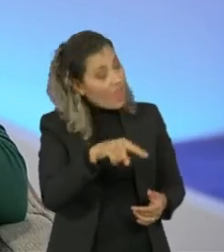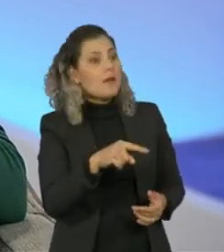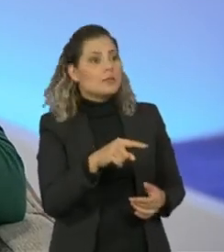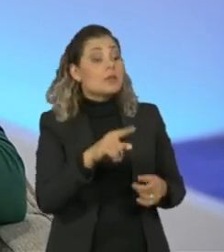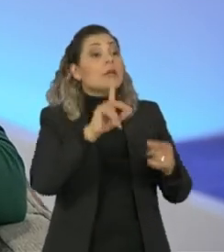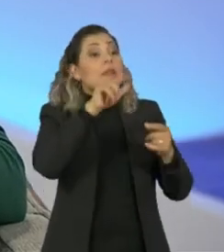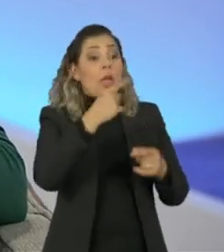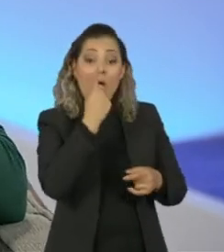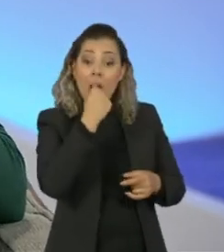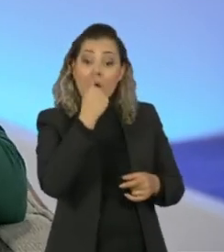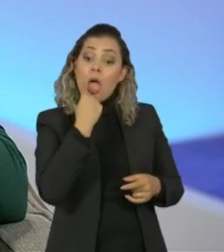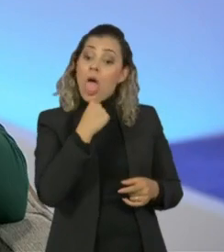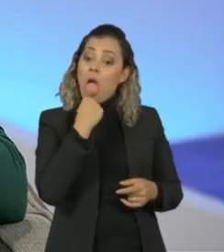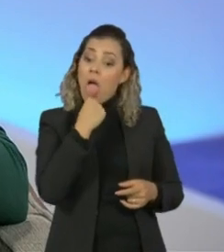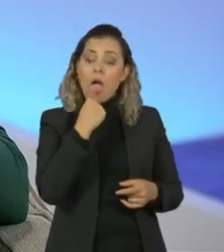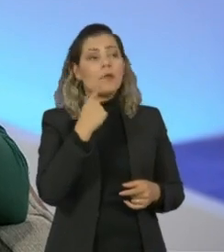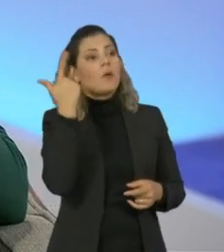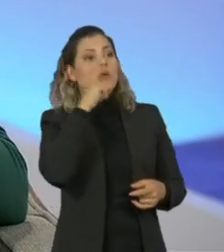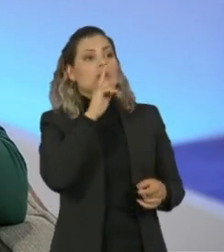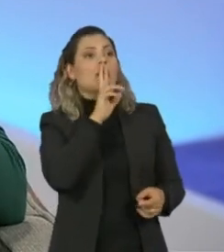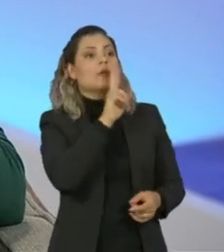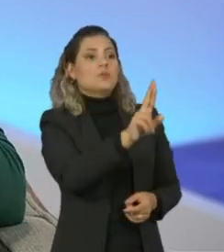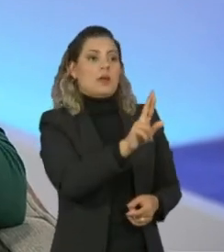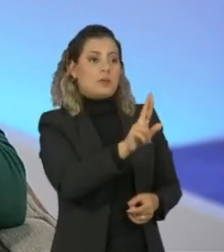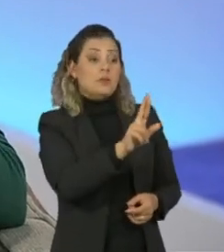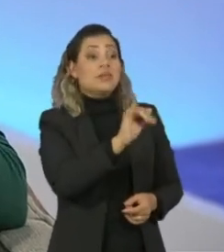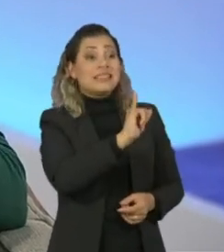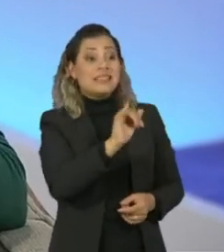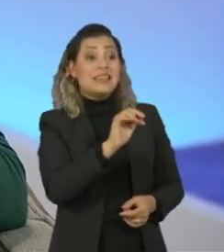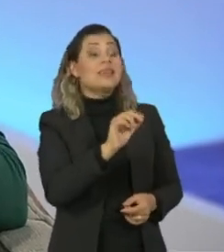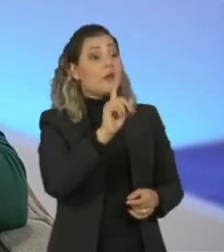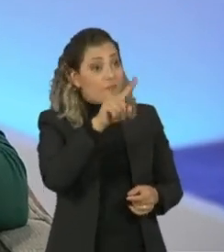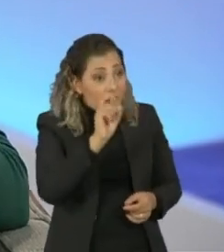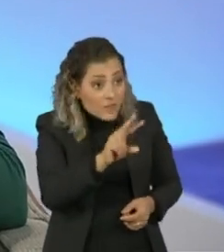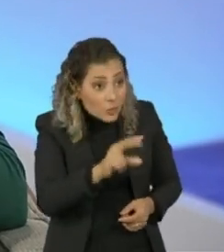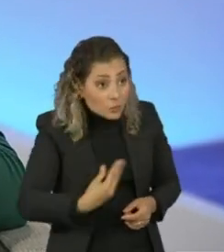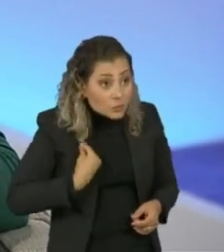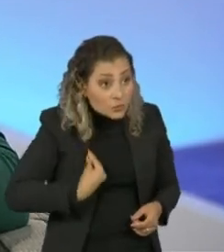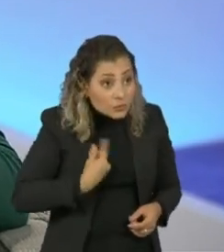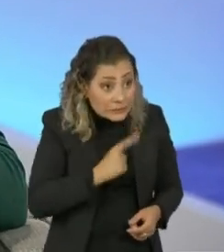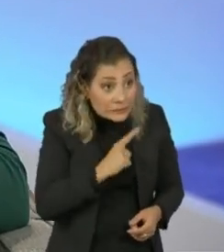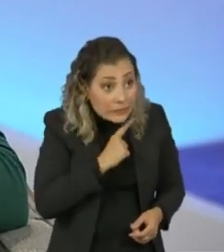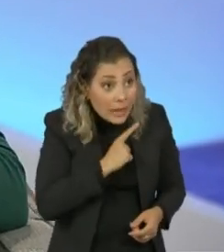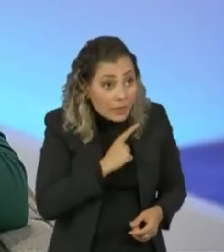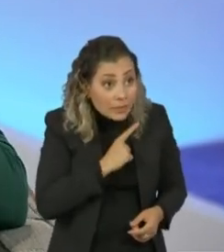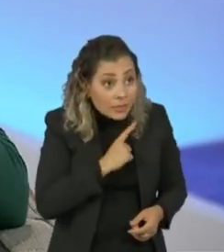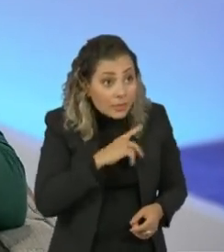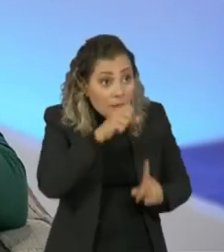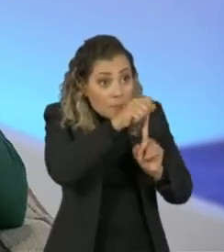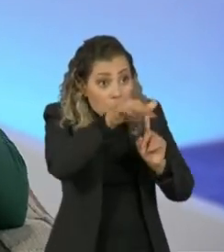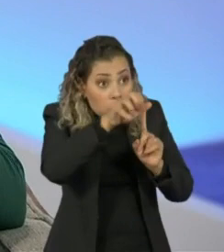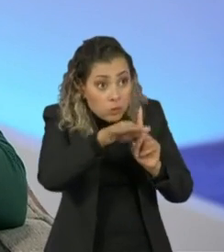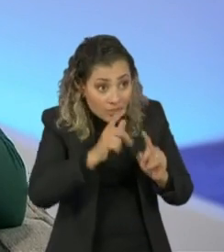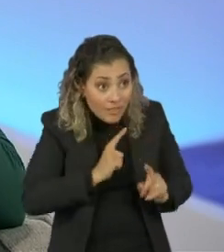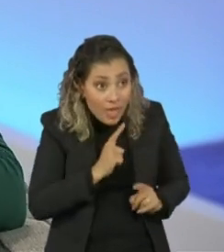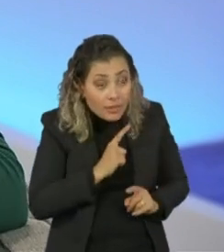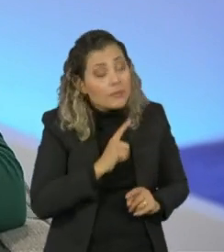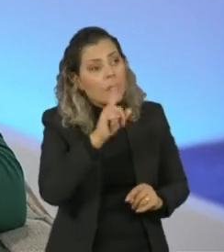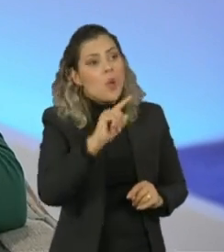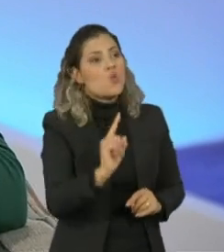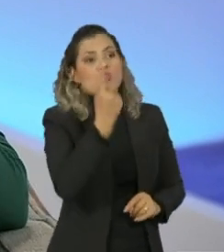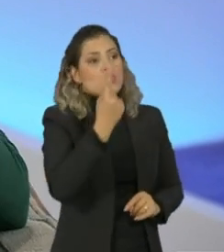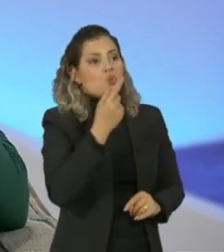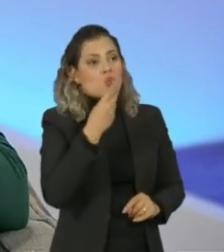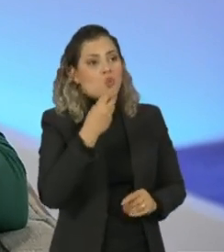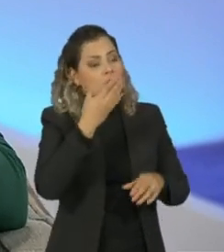nessa secreção é que ele vai dizer se o RNA do vírus está lá, o material genético do vírus. Então, esse é o único